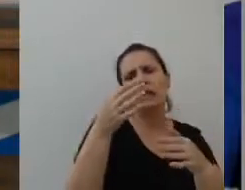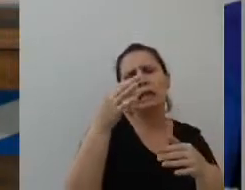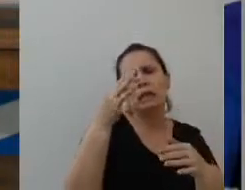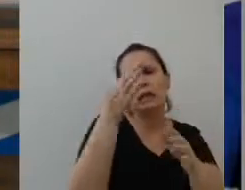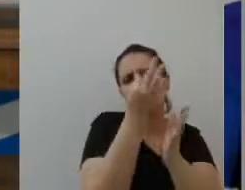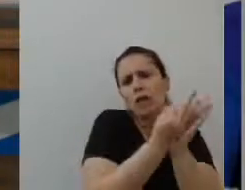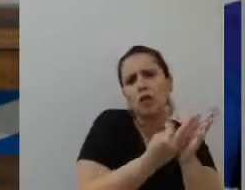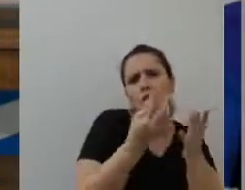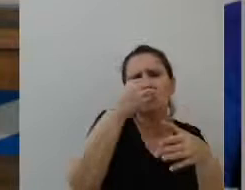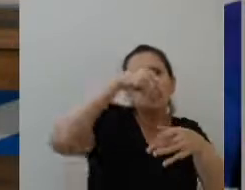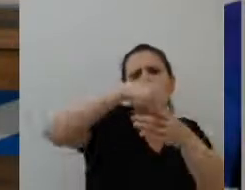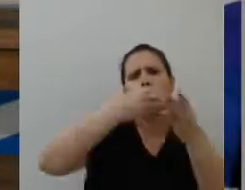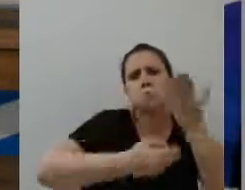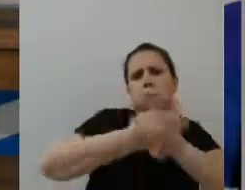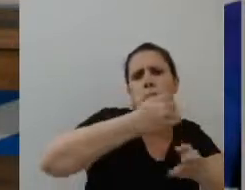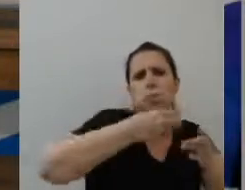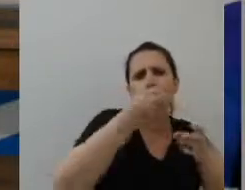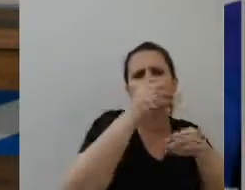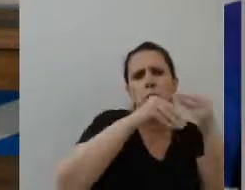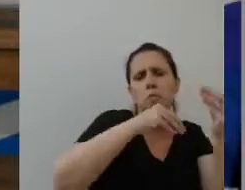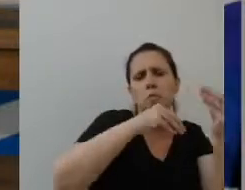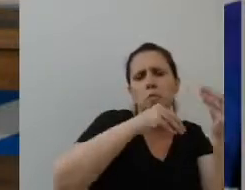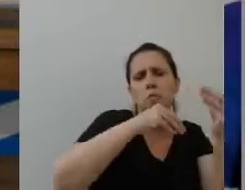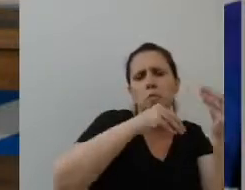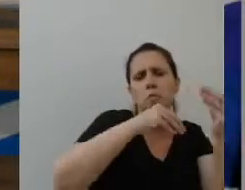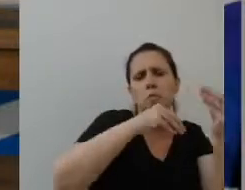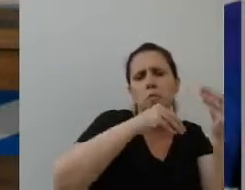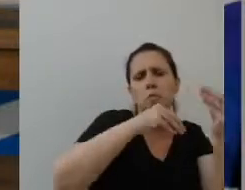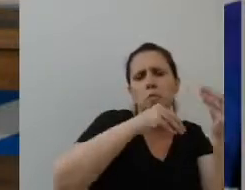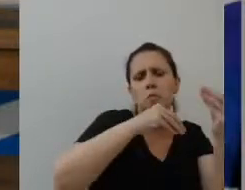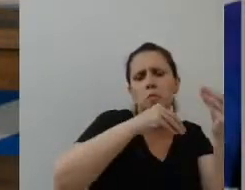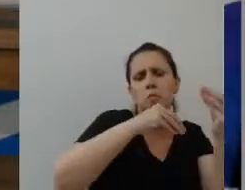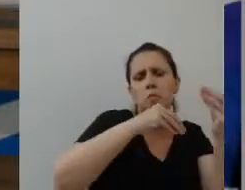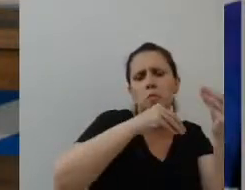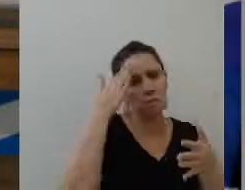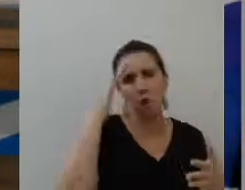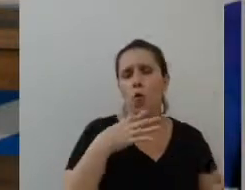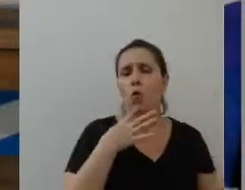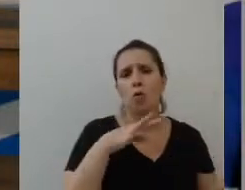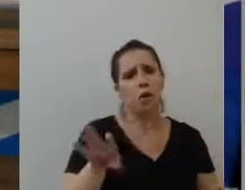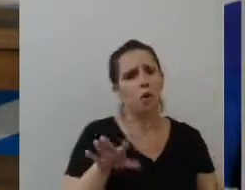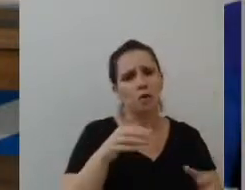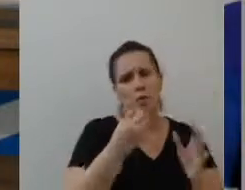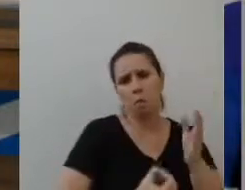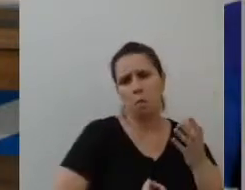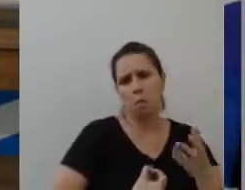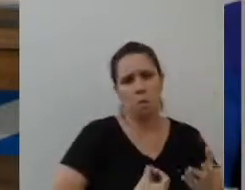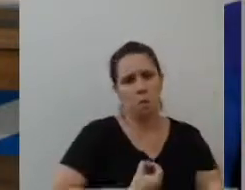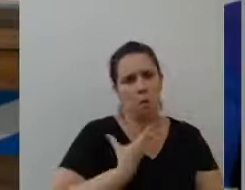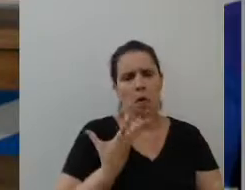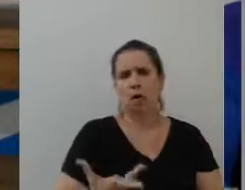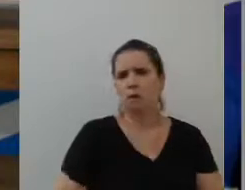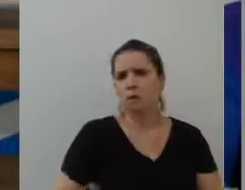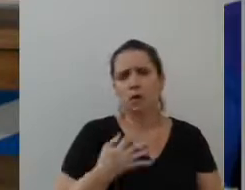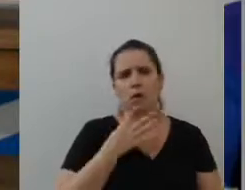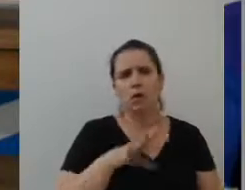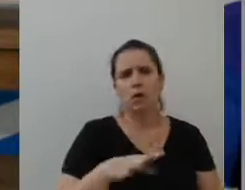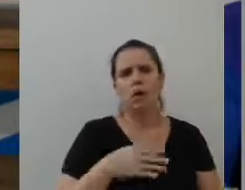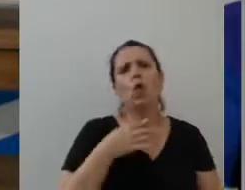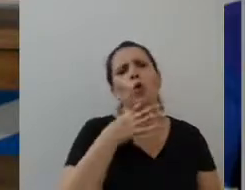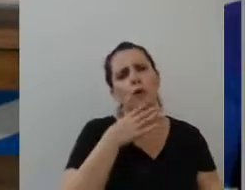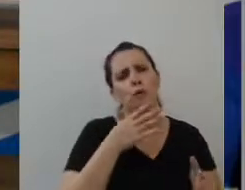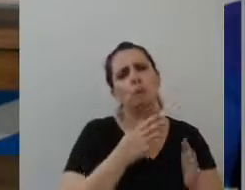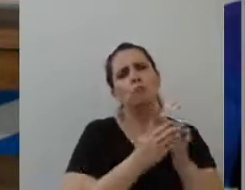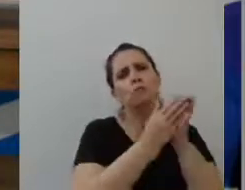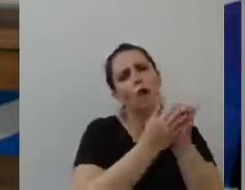ou uma forma crítica. Eu confesso que eu não conheço esse poema do Castro Alves. Eu conheço Navio Negreiro, Vozes